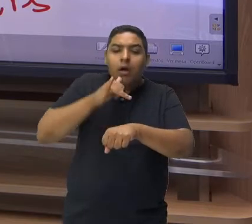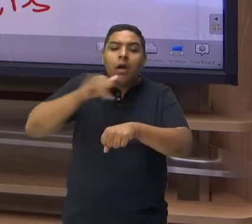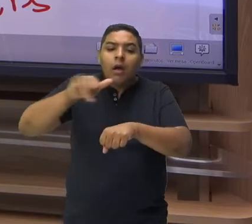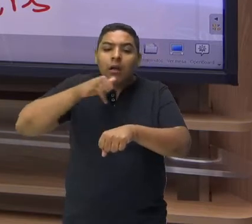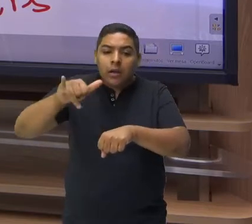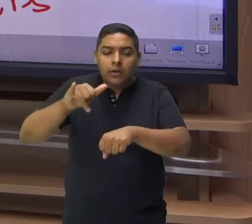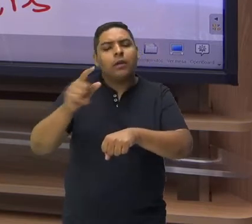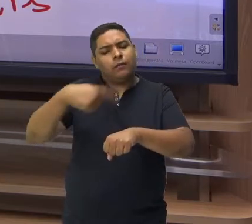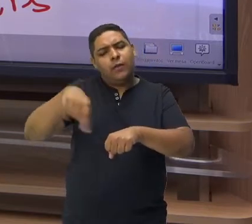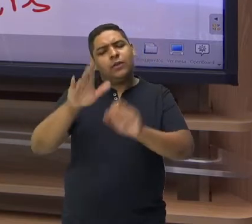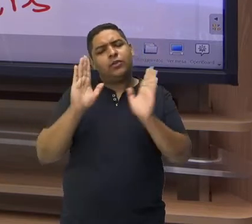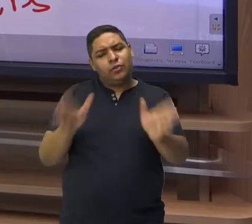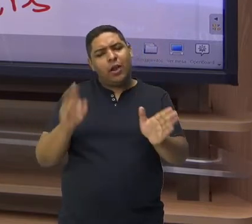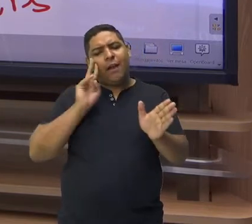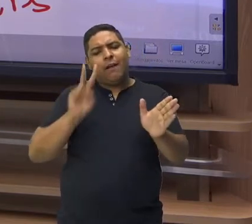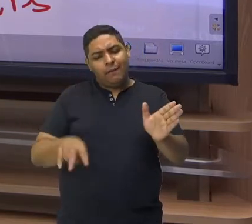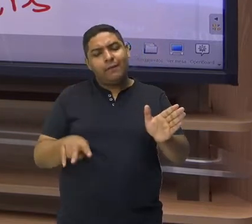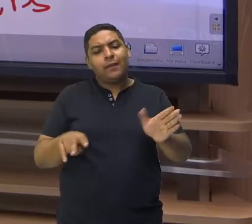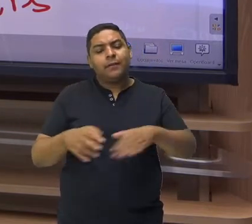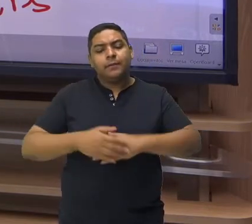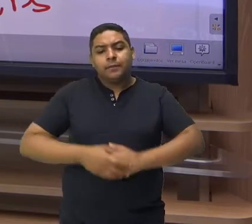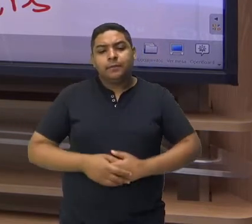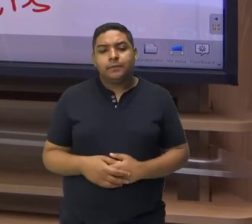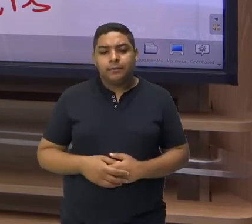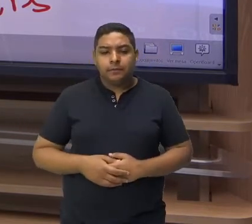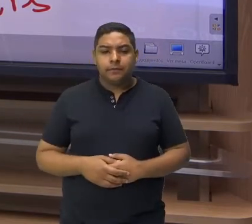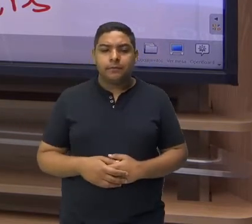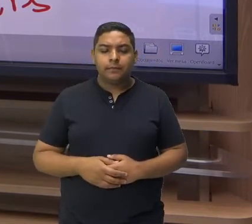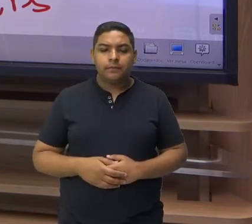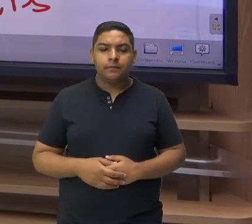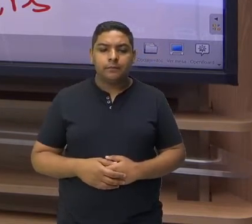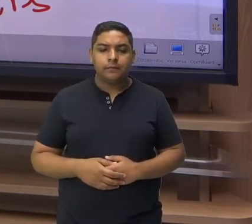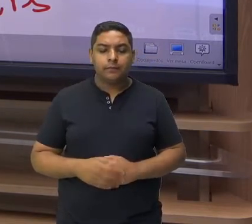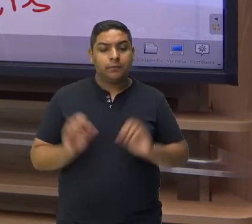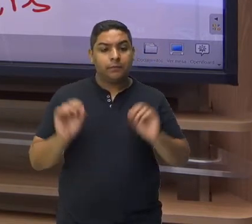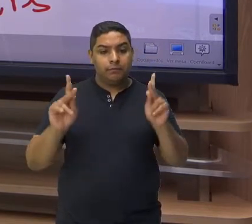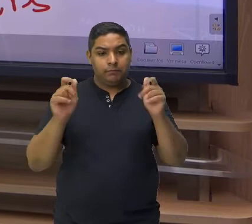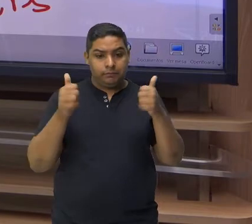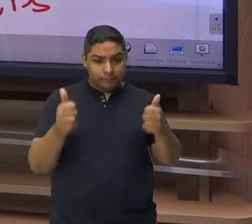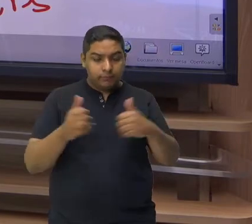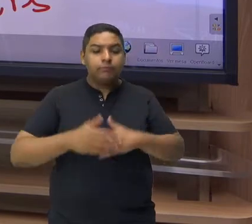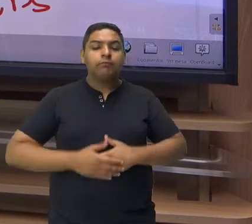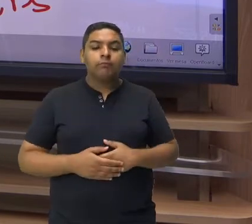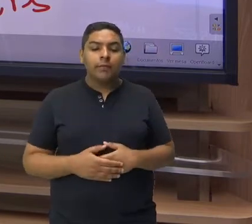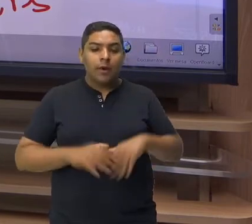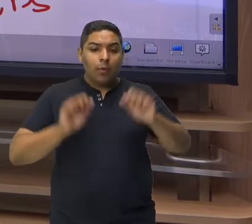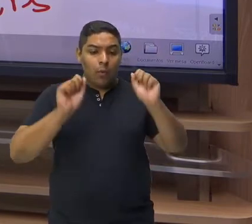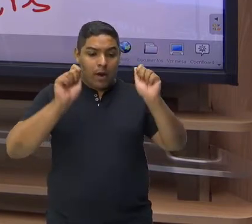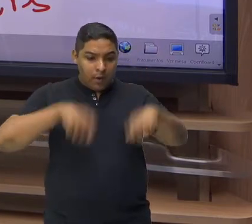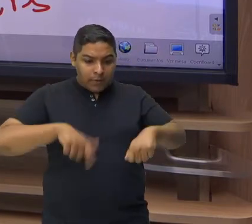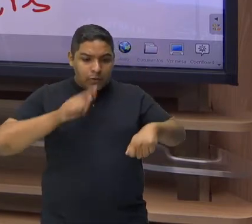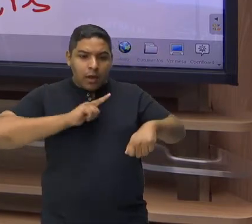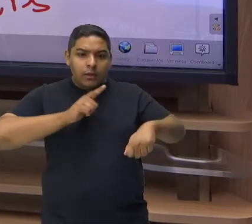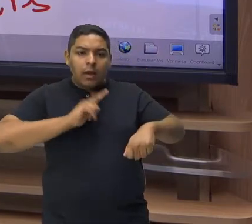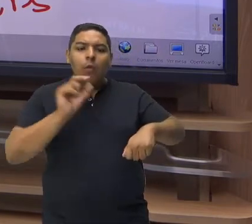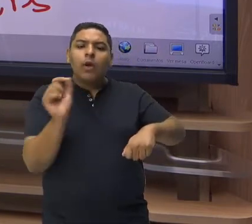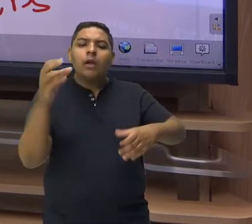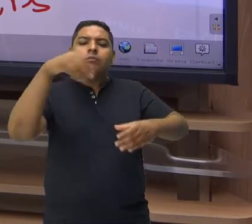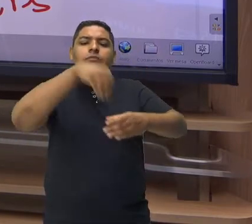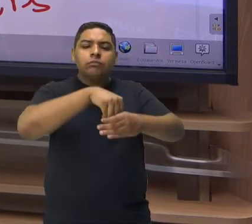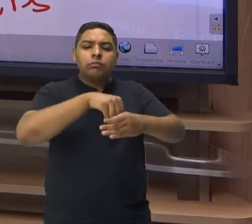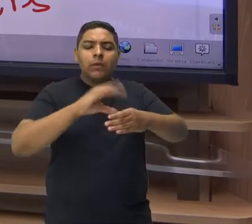elétricas. A gente já viu aí, olha, armazenar cargas elétricas, certo? Beleza, esse capacitor ele tem uma propriedade que é chamada